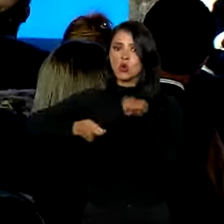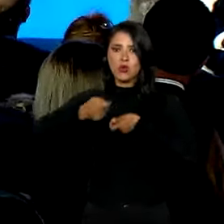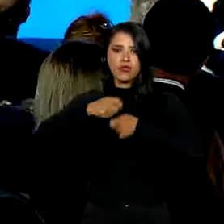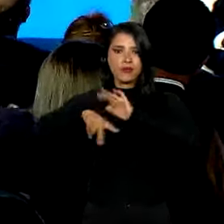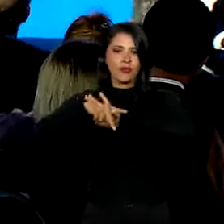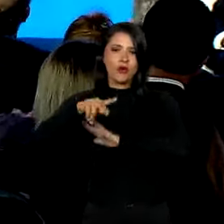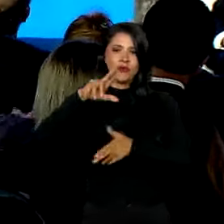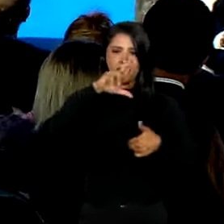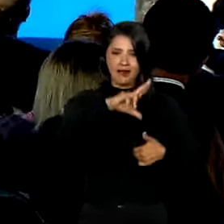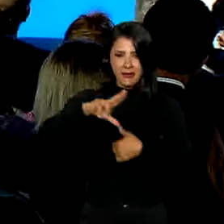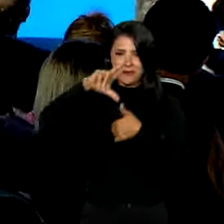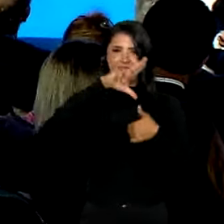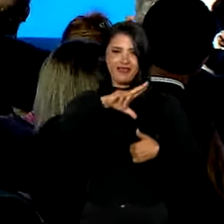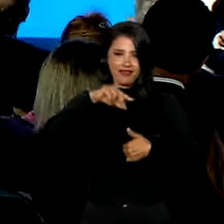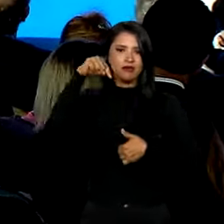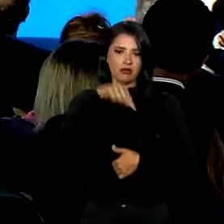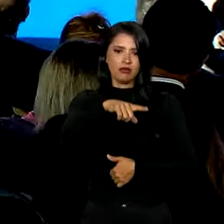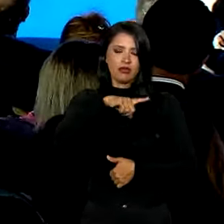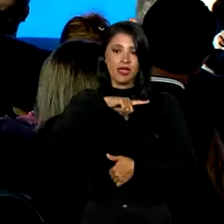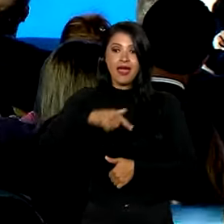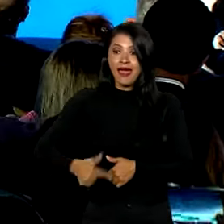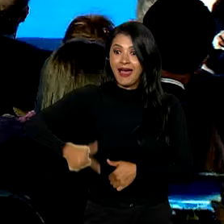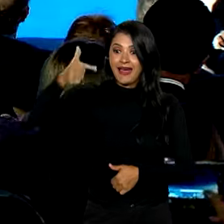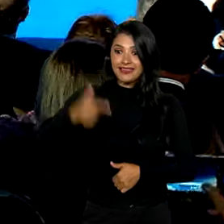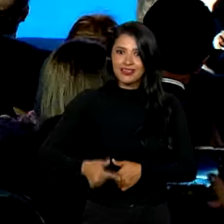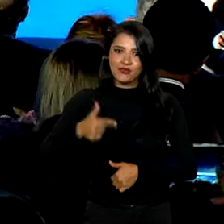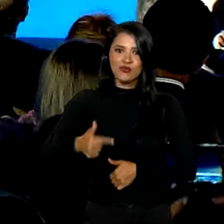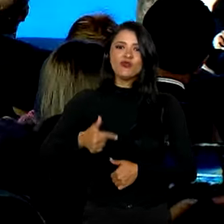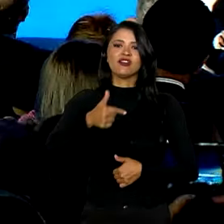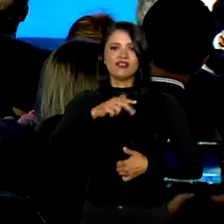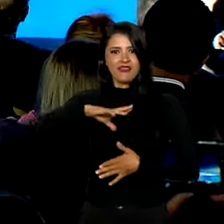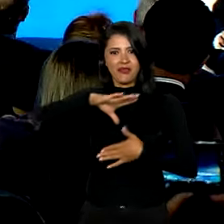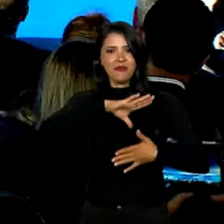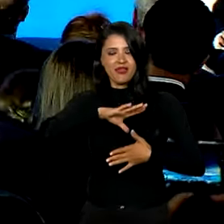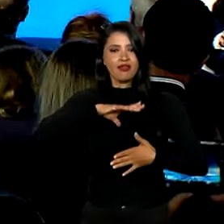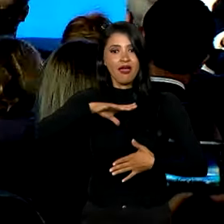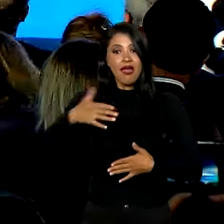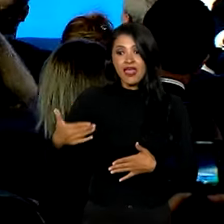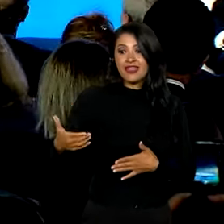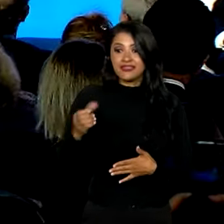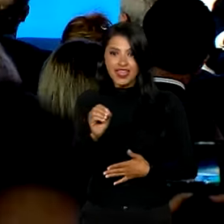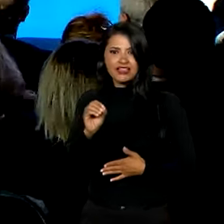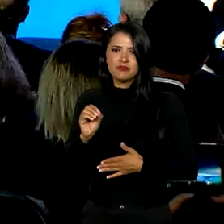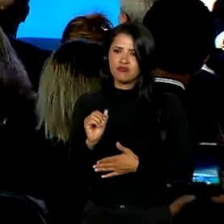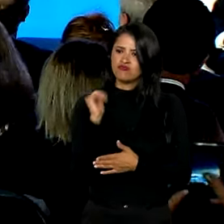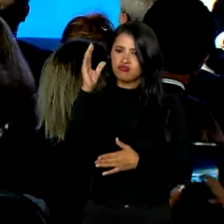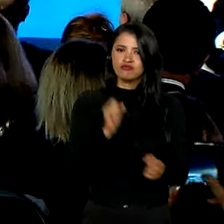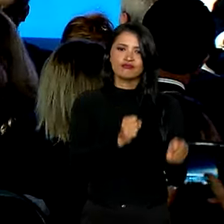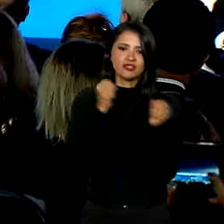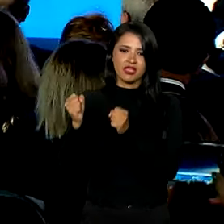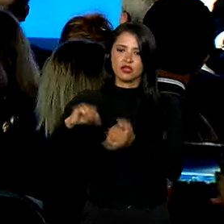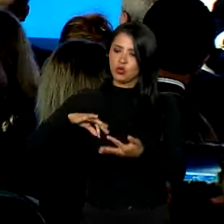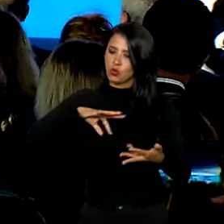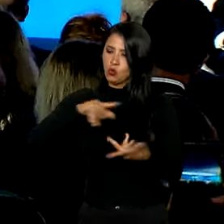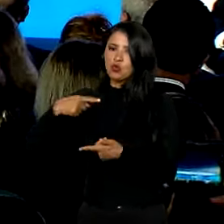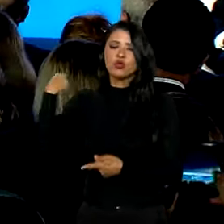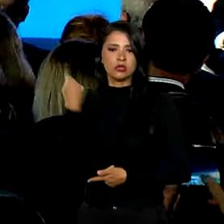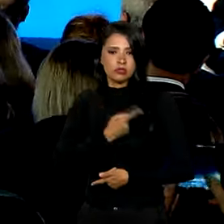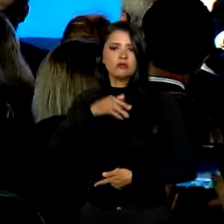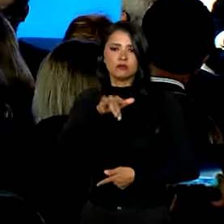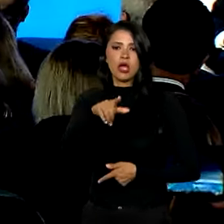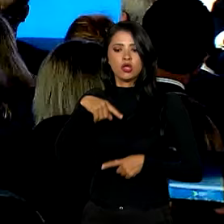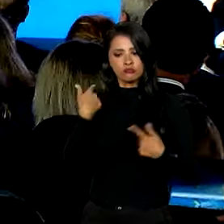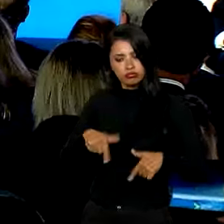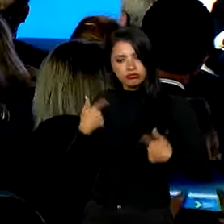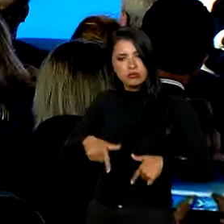da América Latina, a segunda das Américas e voltou a ser a décima potência do mundo, nós, se fizermos o nosso